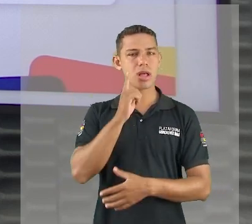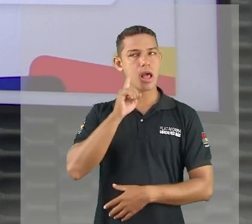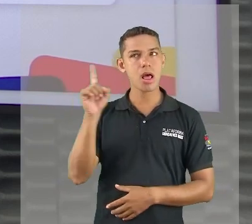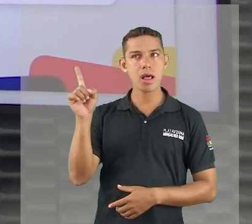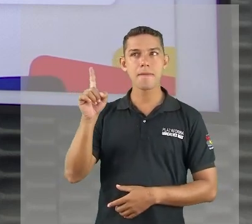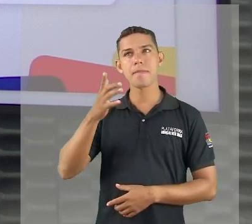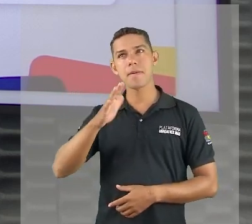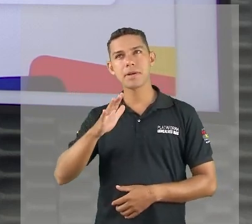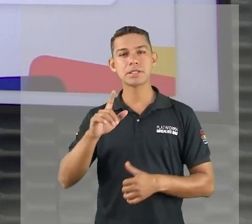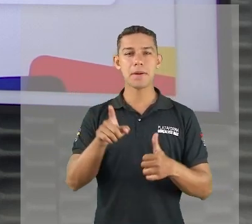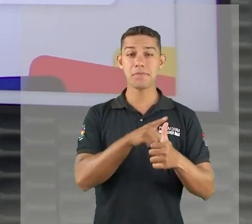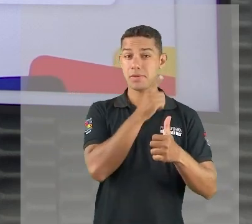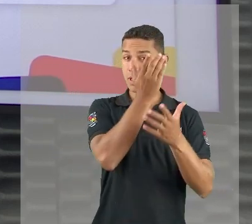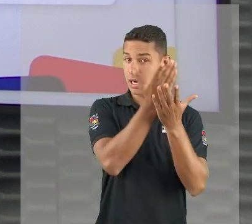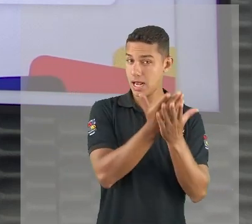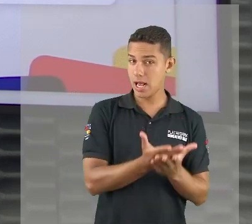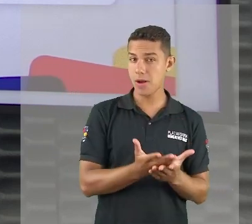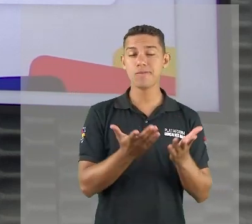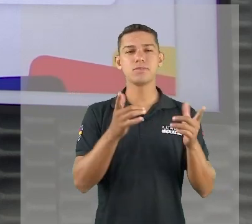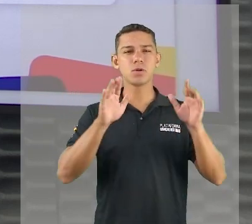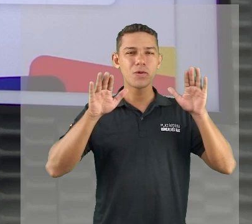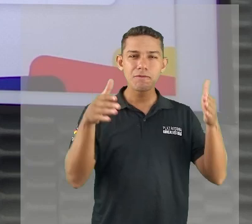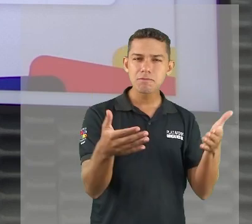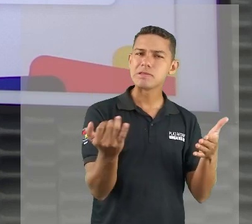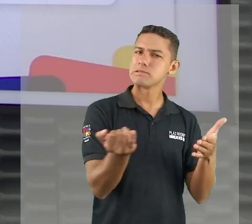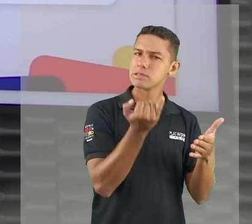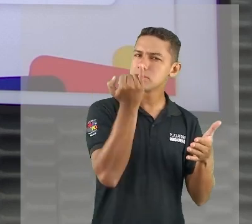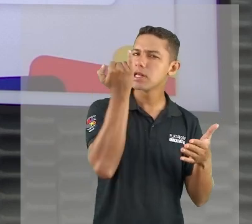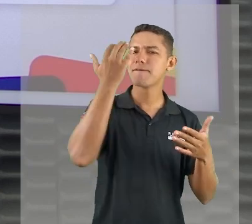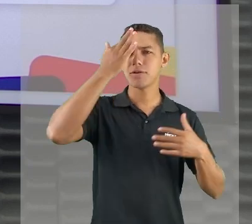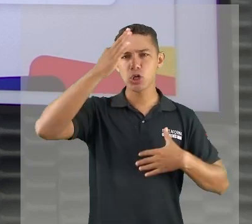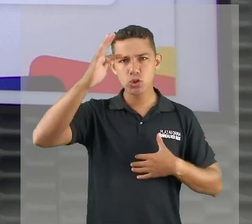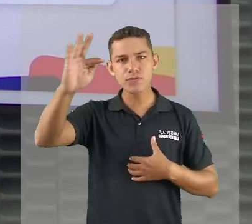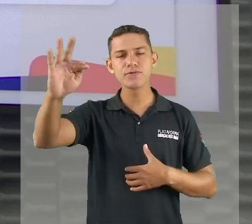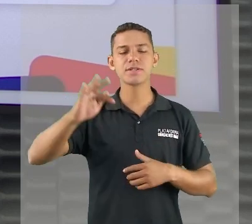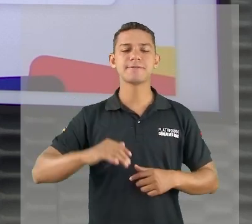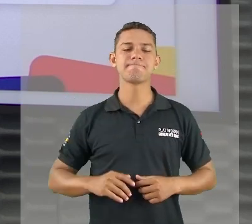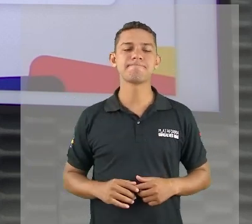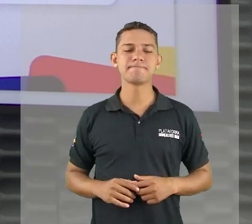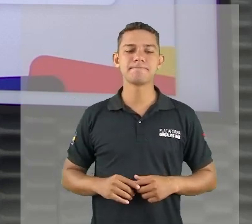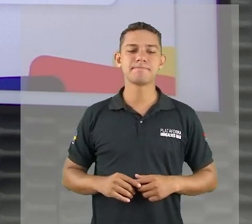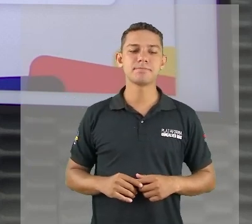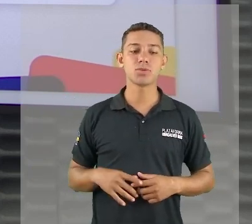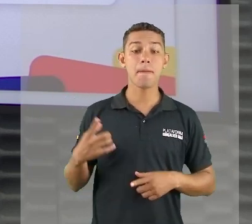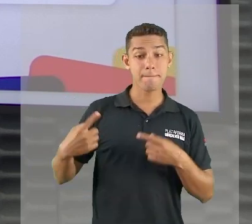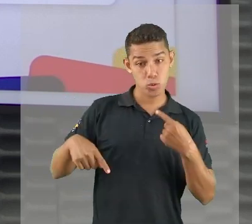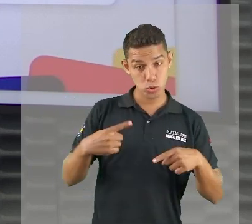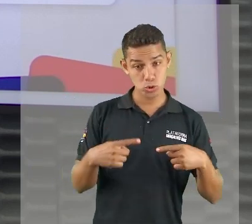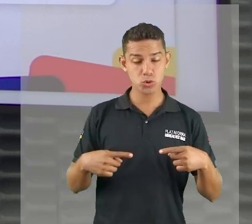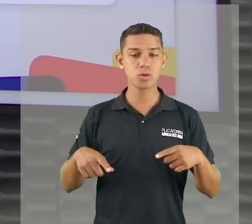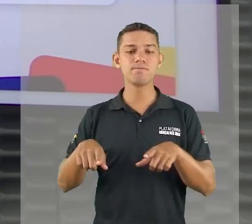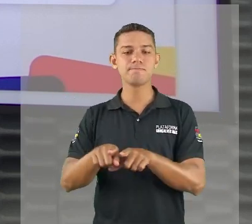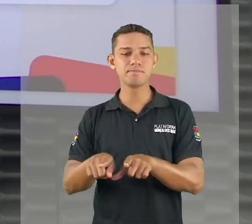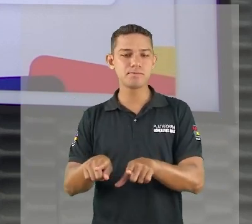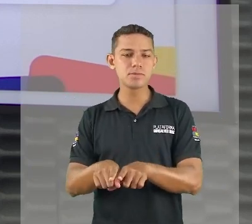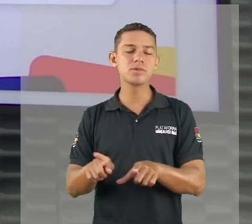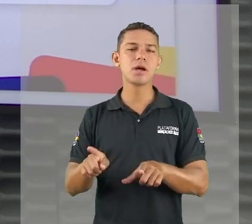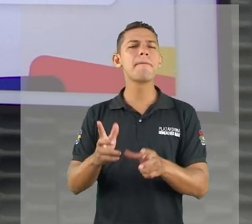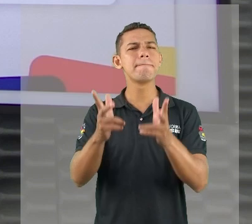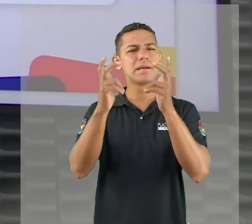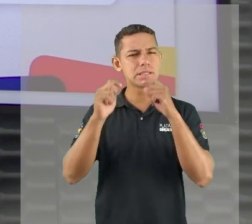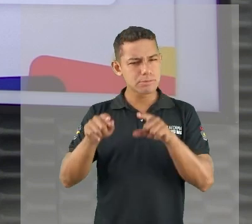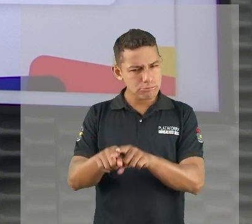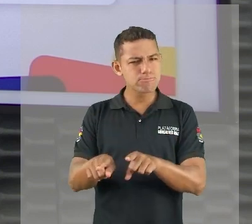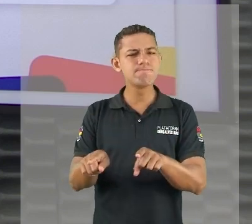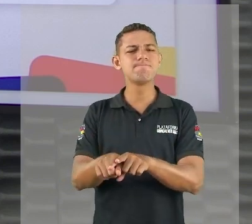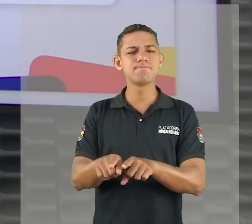ali nas primeiras aulas alguns aspectos fundamentais da filosofia política. Nós já percebemos